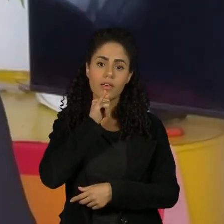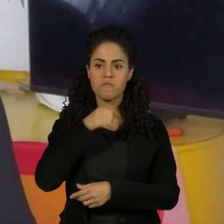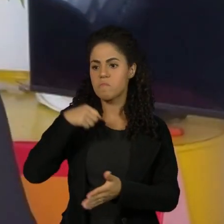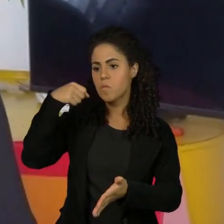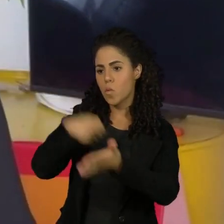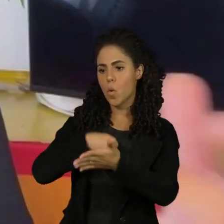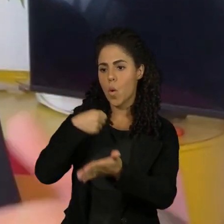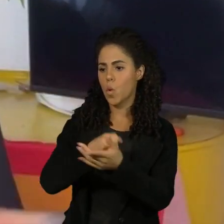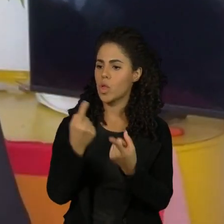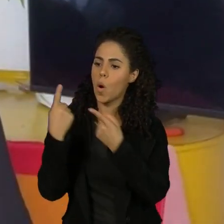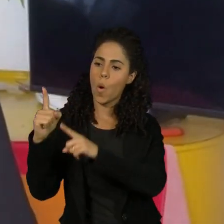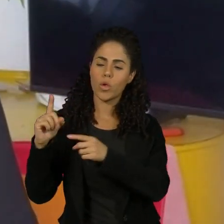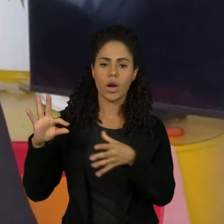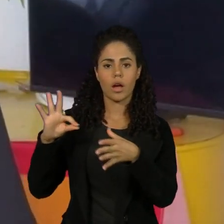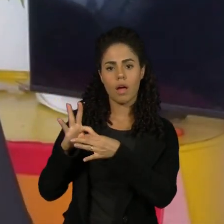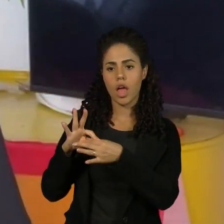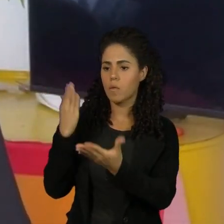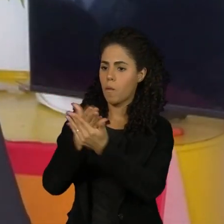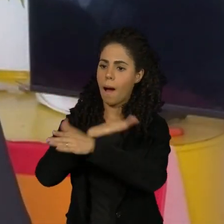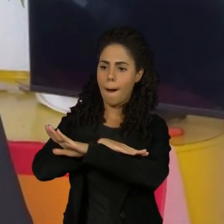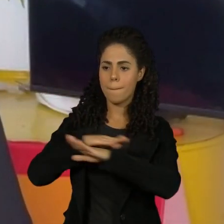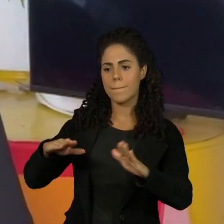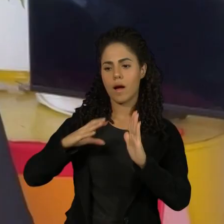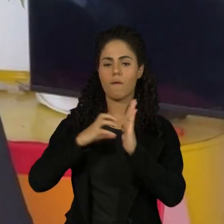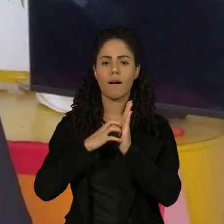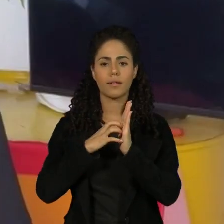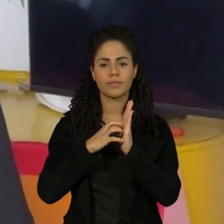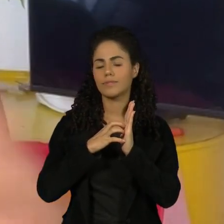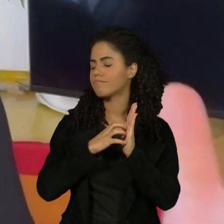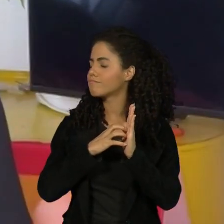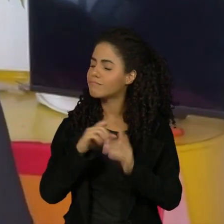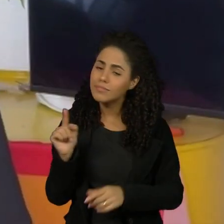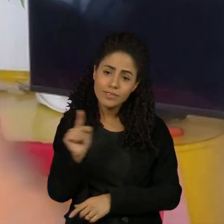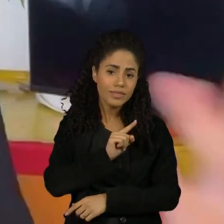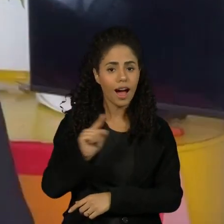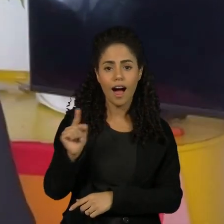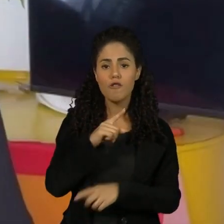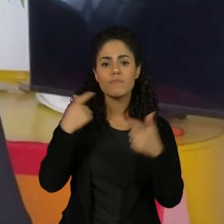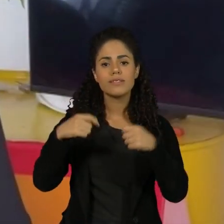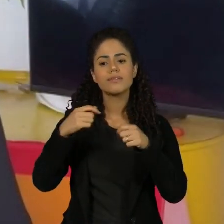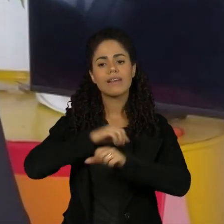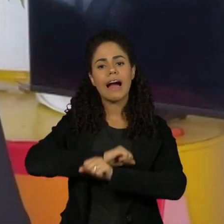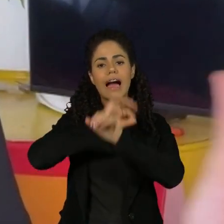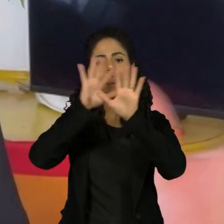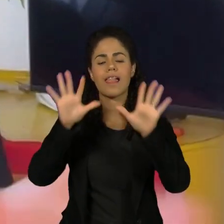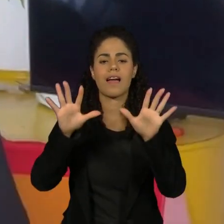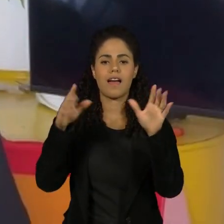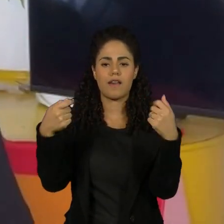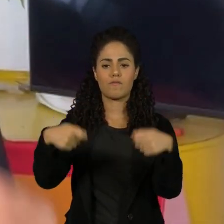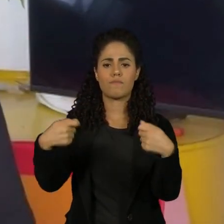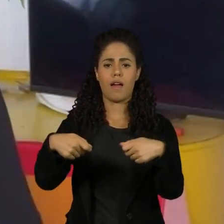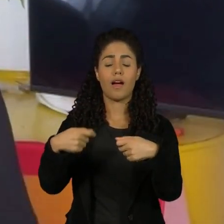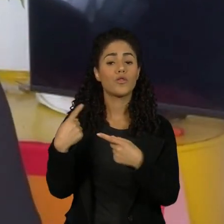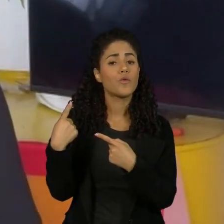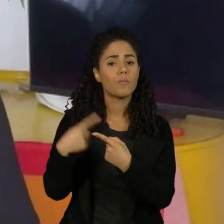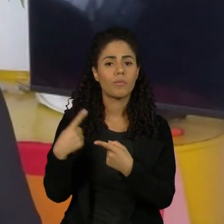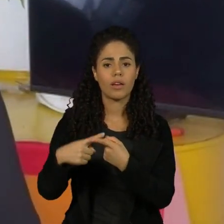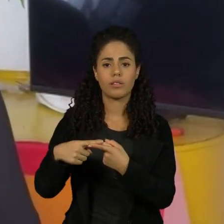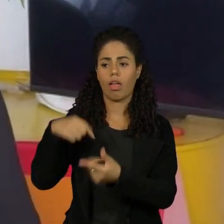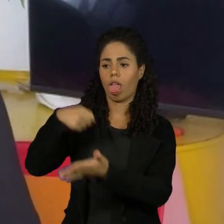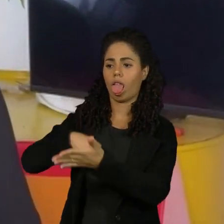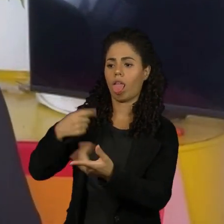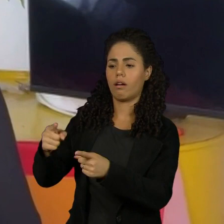luta contra o HIV, combate à AIDS, vamos derrubar, vamos derrotar a AIDS. Porque quanto mais bélica